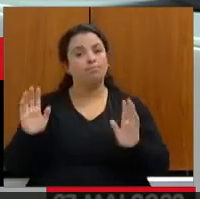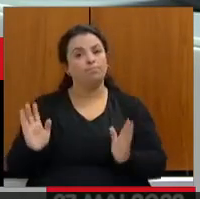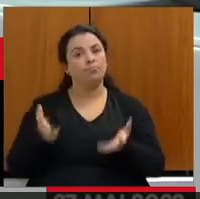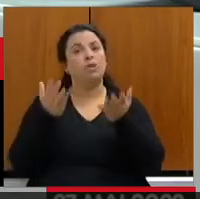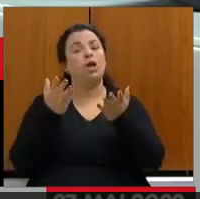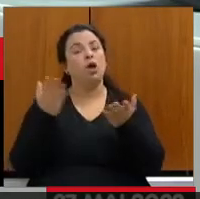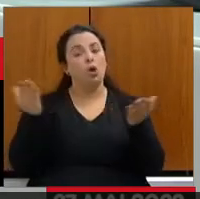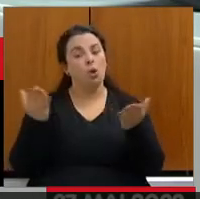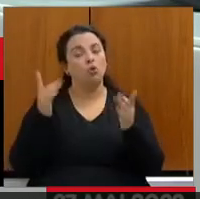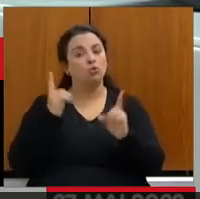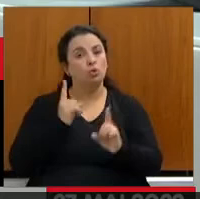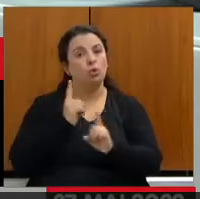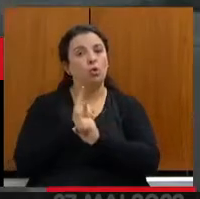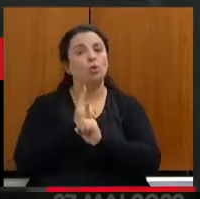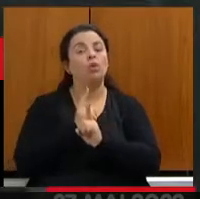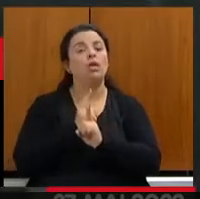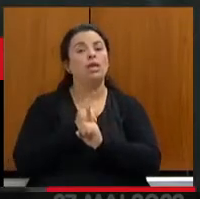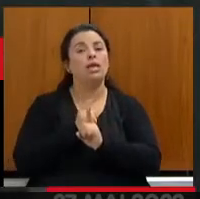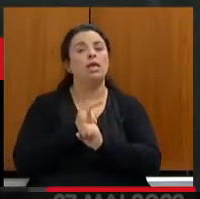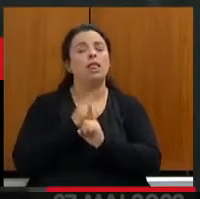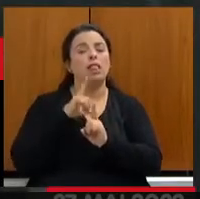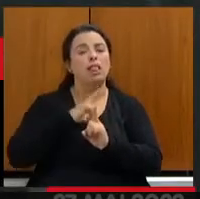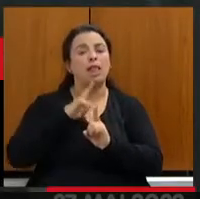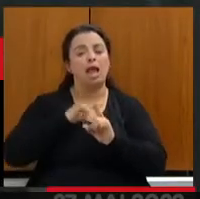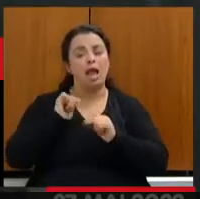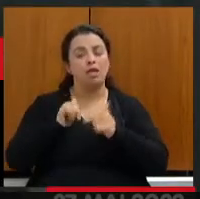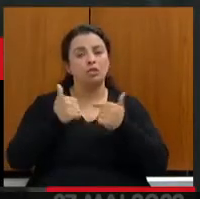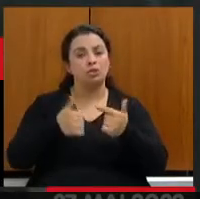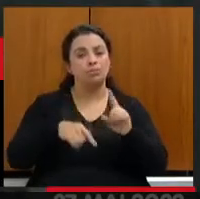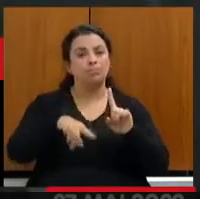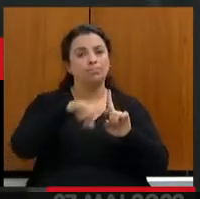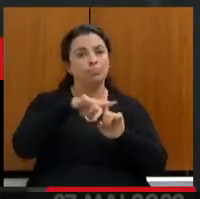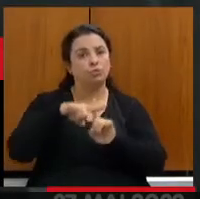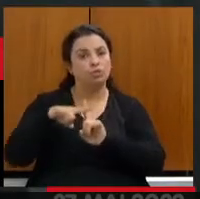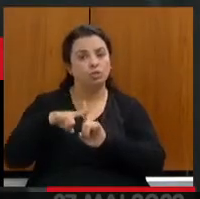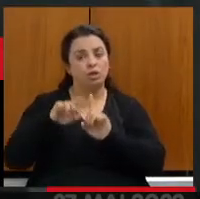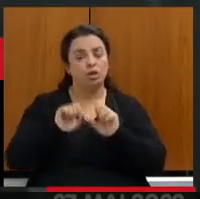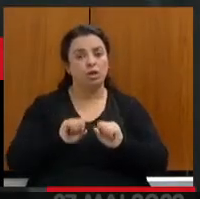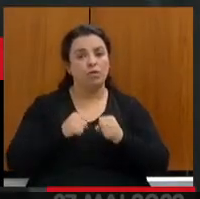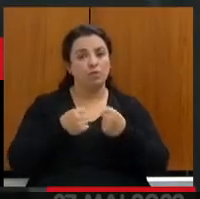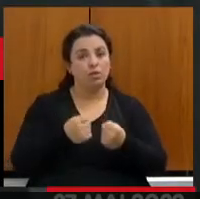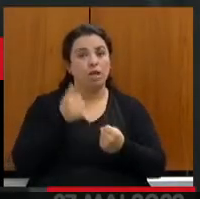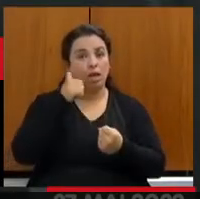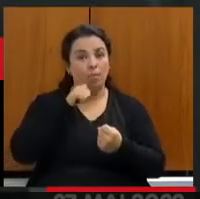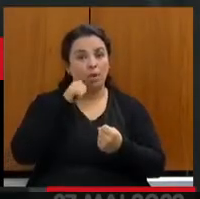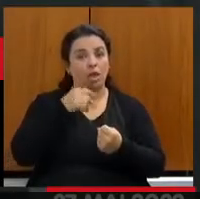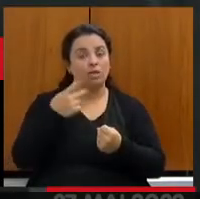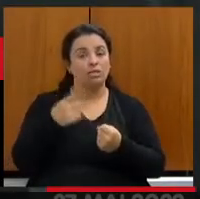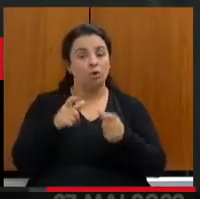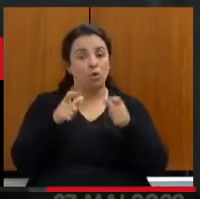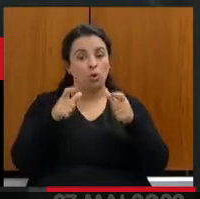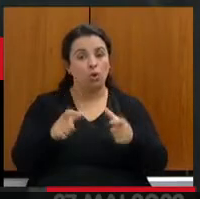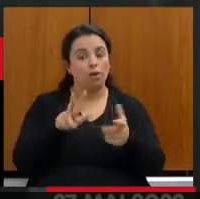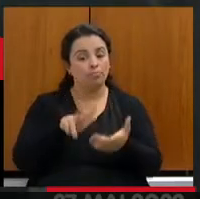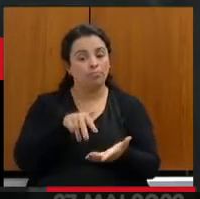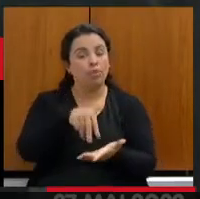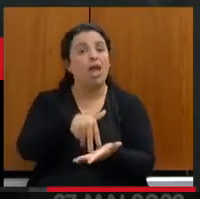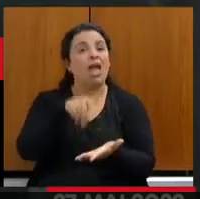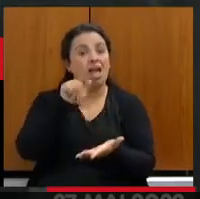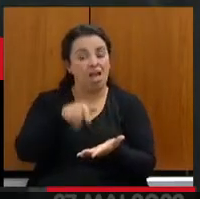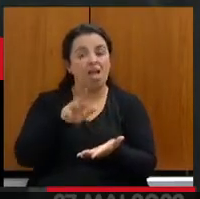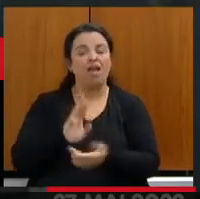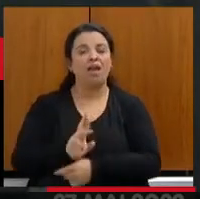ações afirmativas reforçando que o lugar da mulher é representando a sua